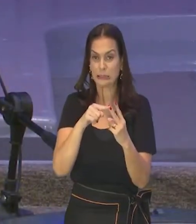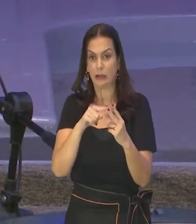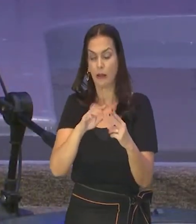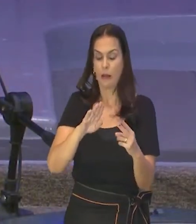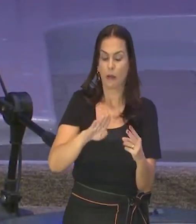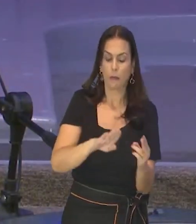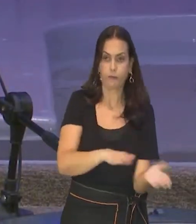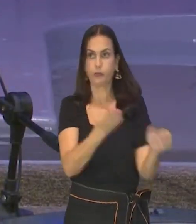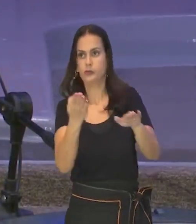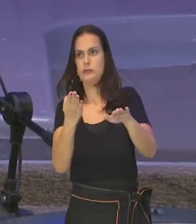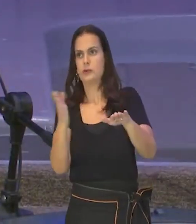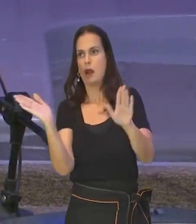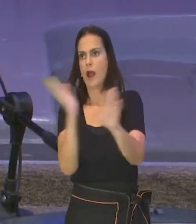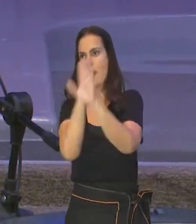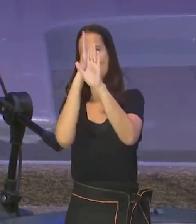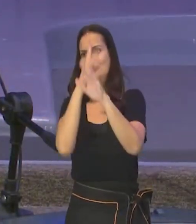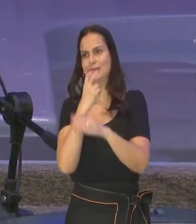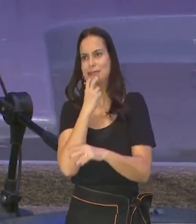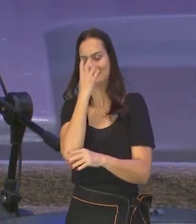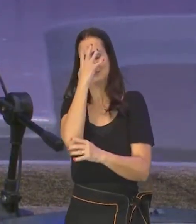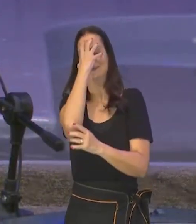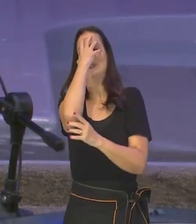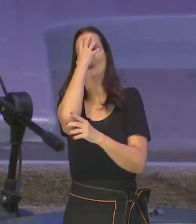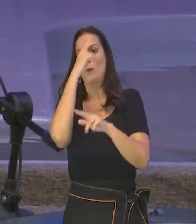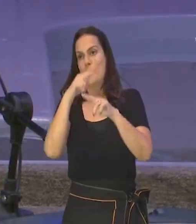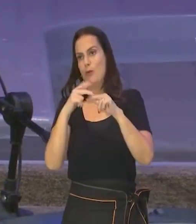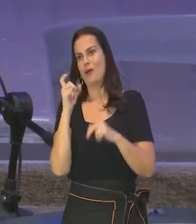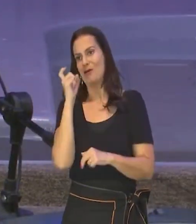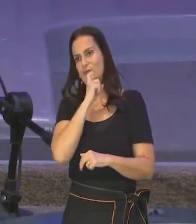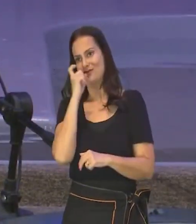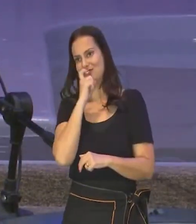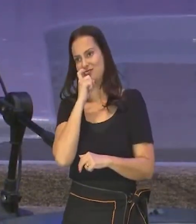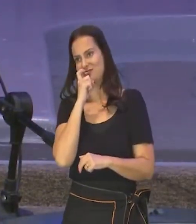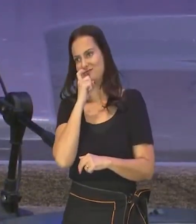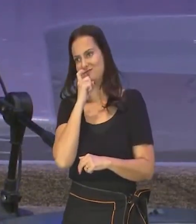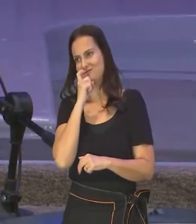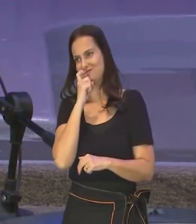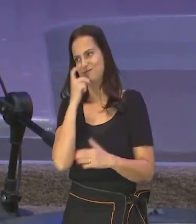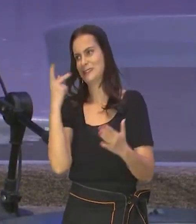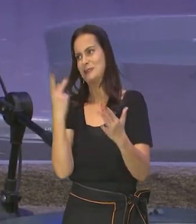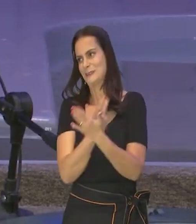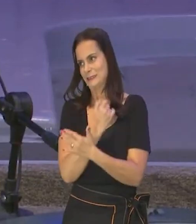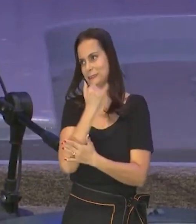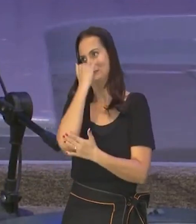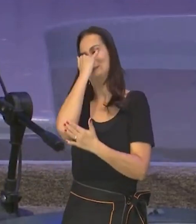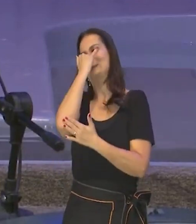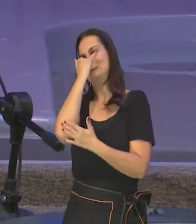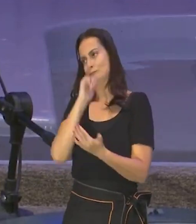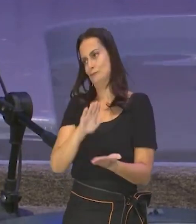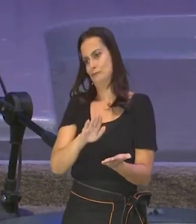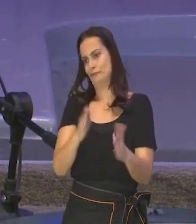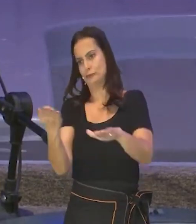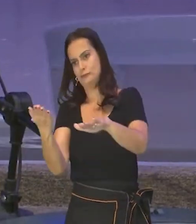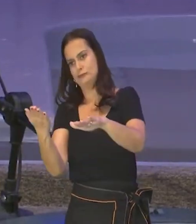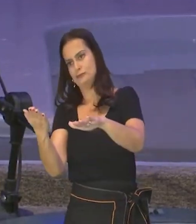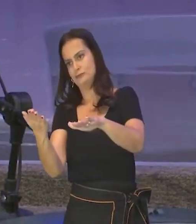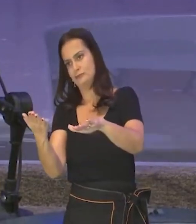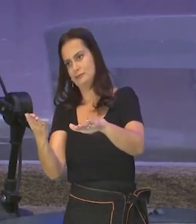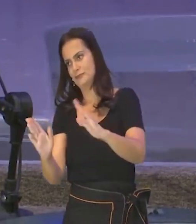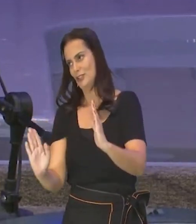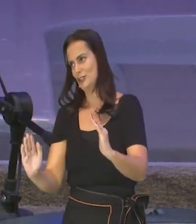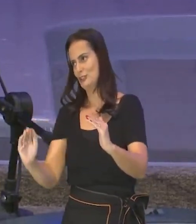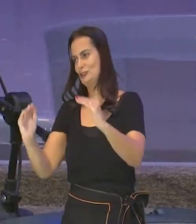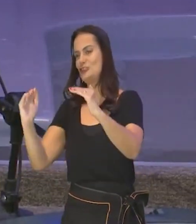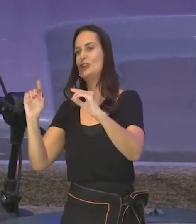a vergonha da mentira fez com que eles ali caíssem diante dos discípulos.